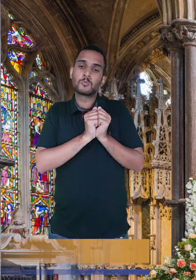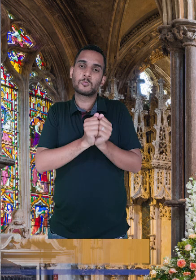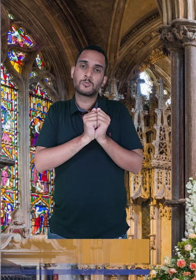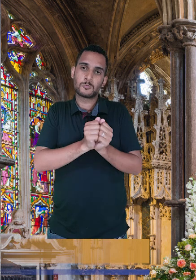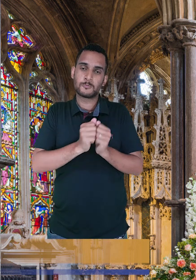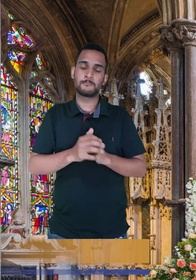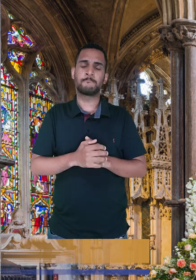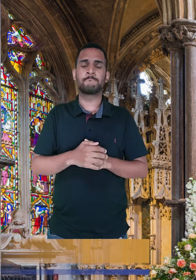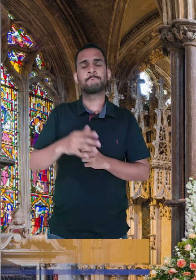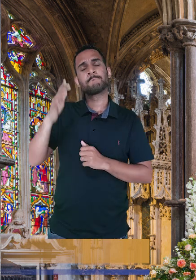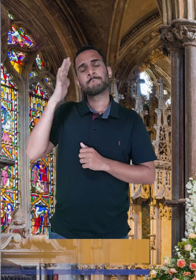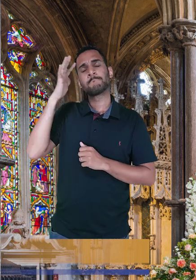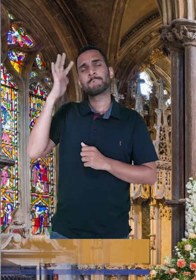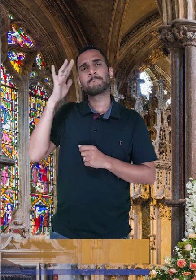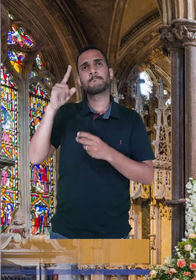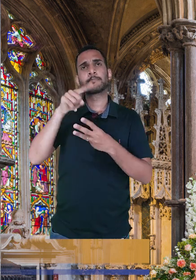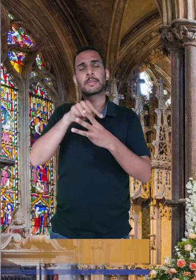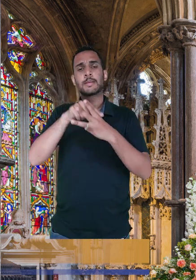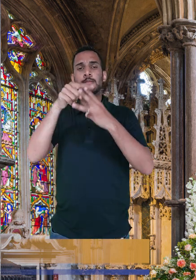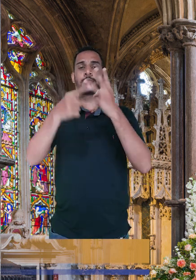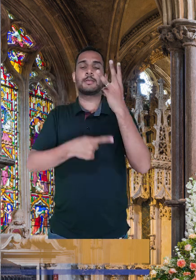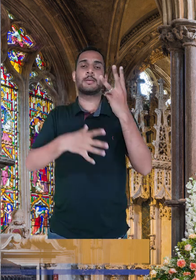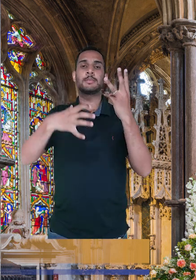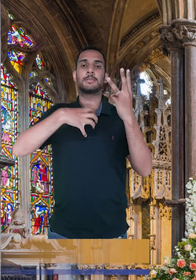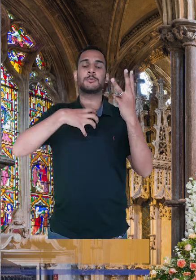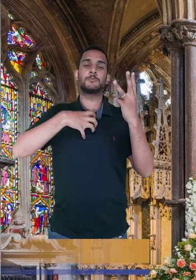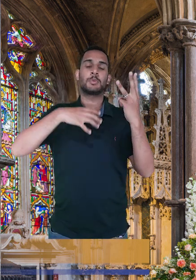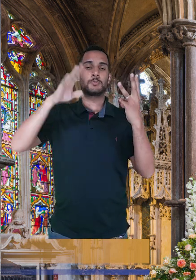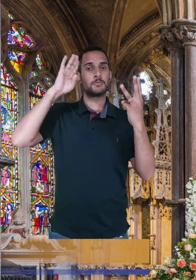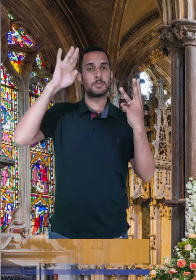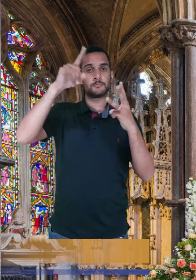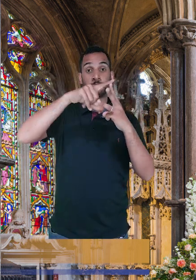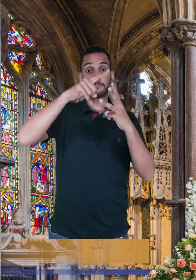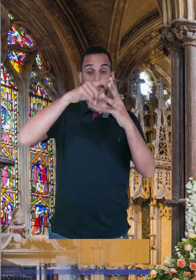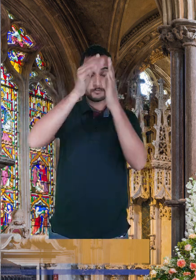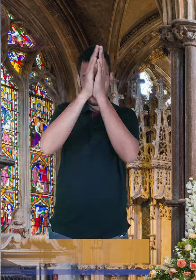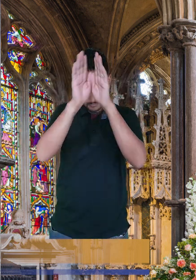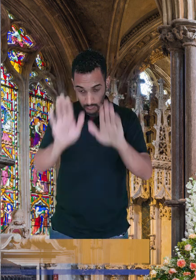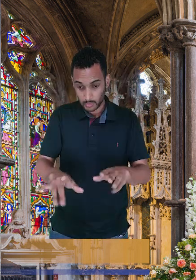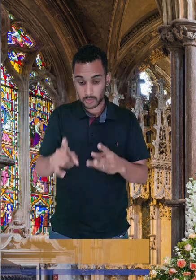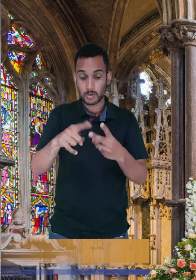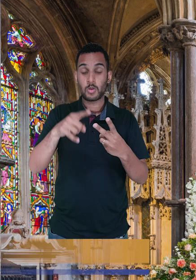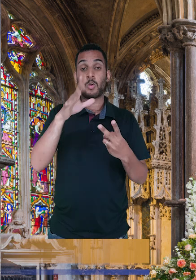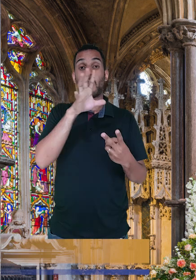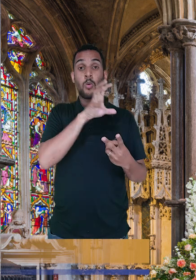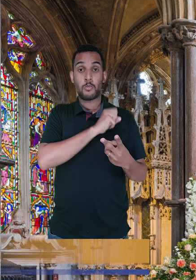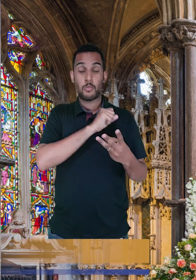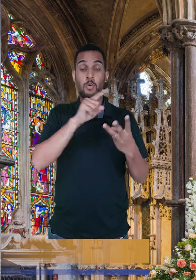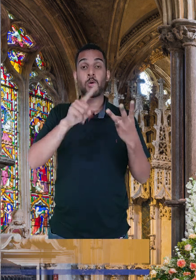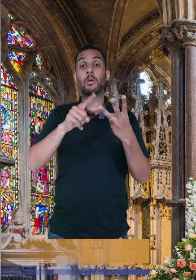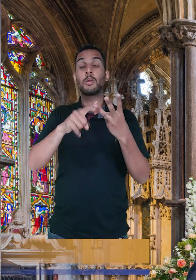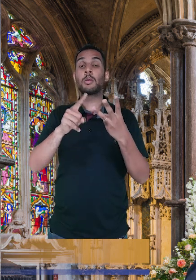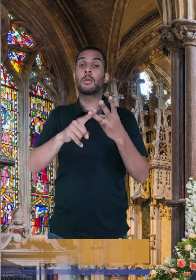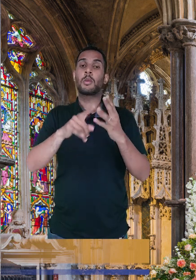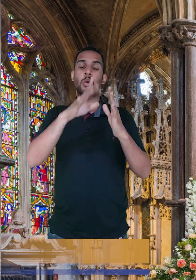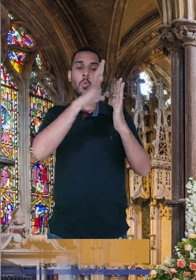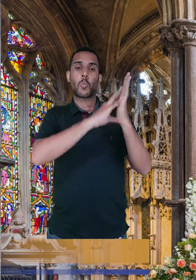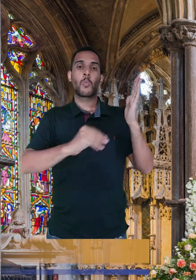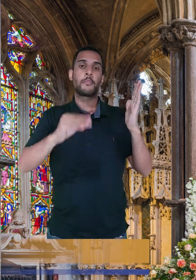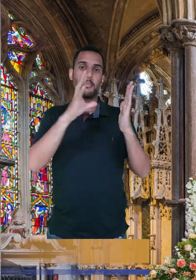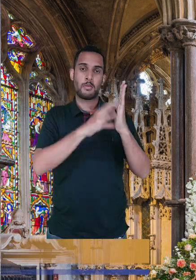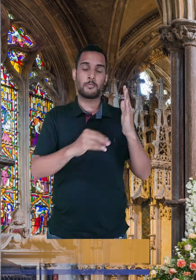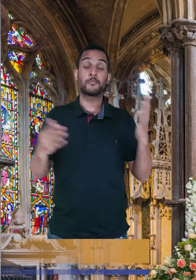dentro. Este pensamento faz nascer três sentimentos principais: a adoração, o amor e a